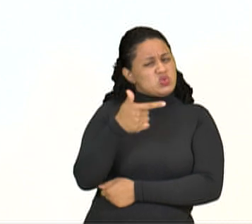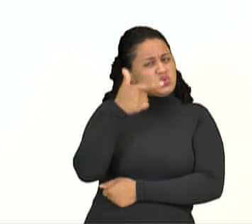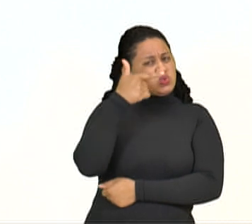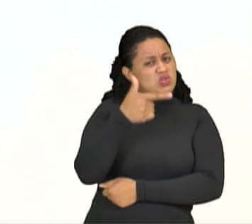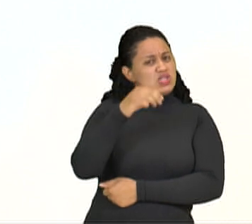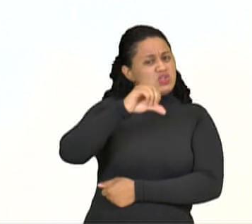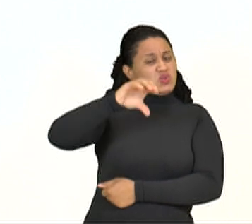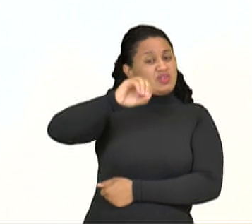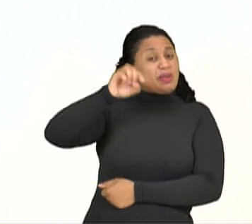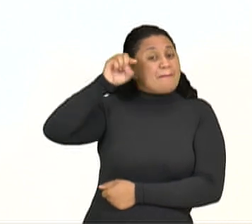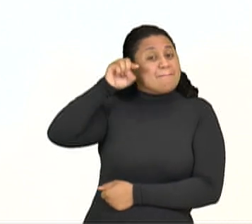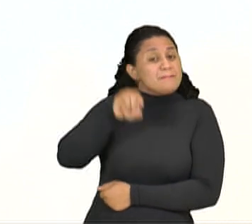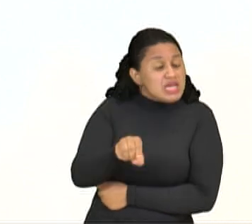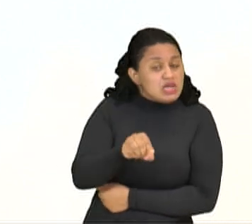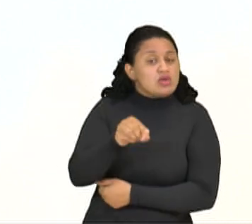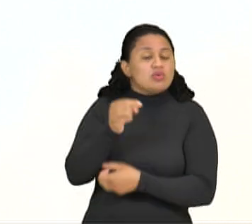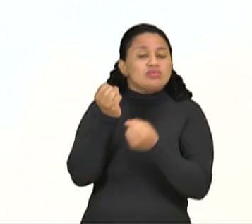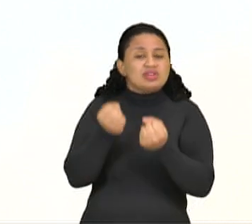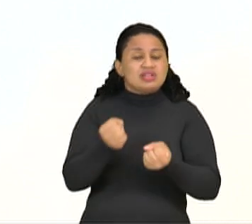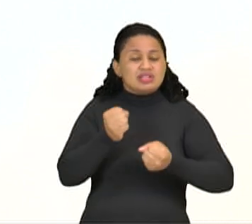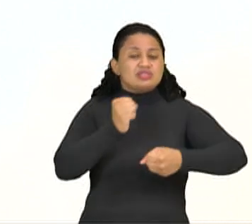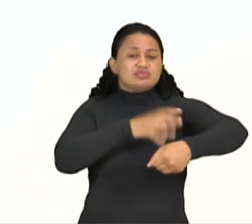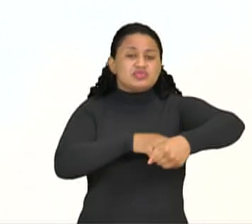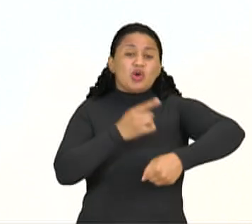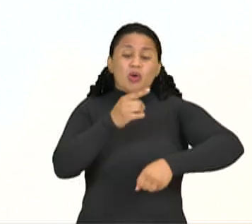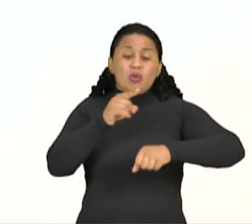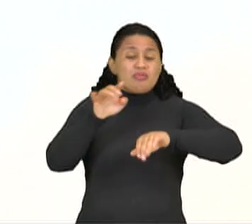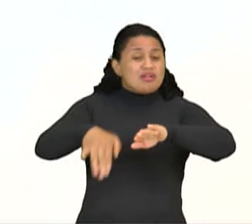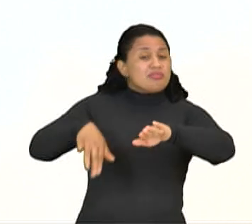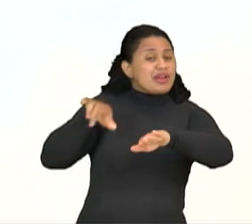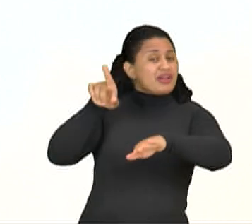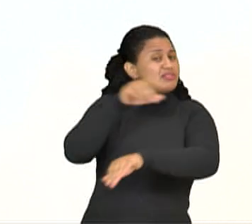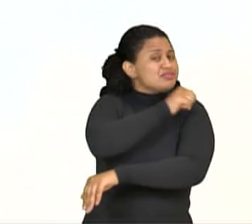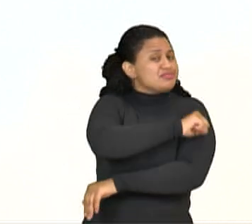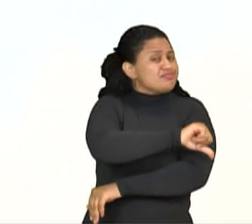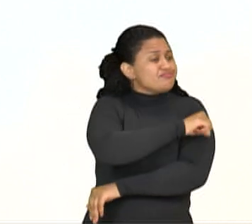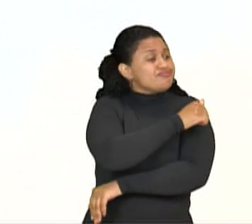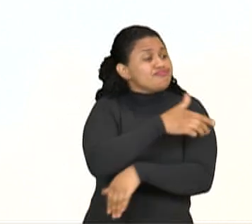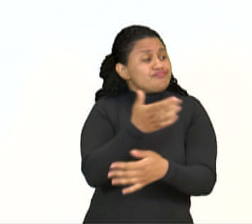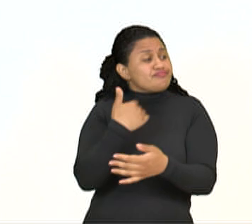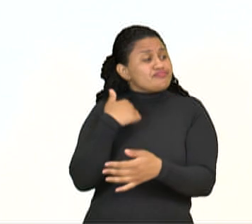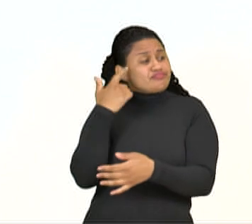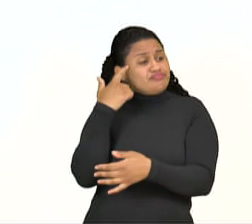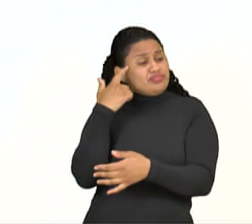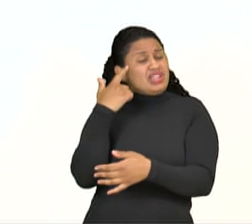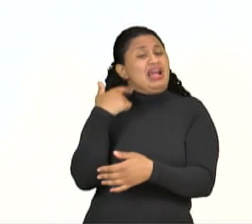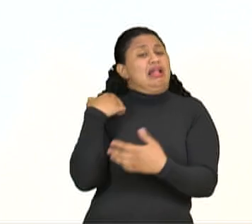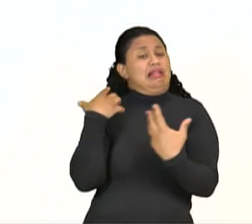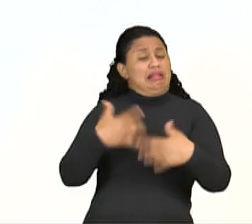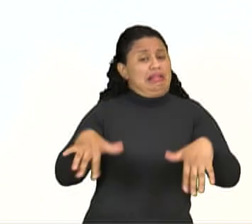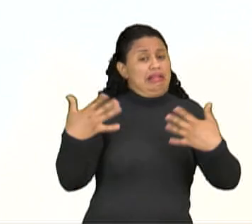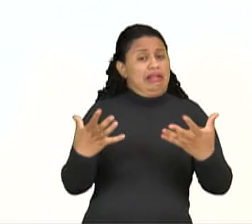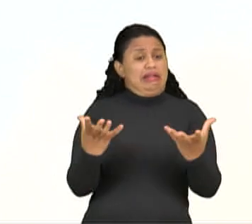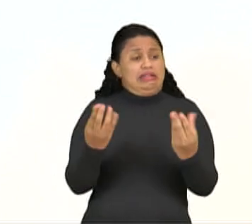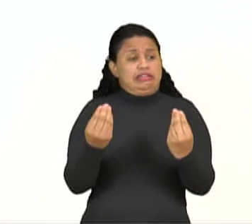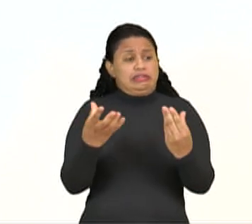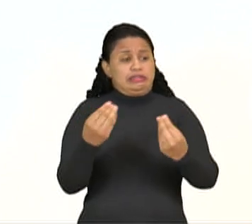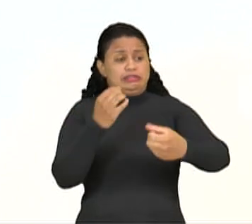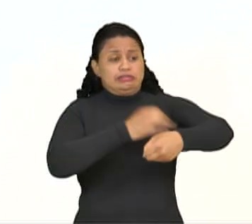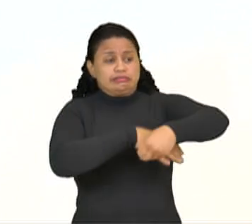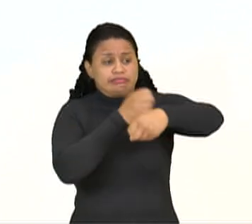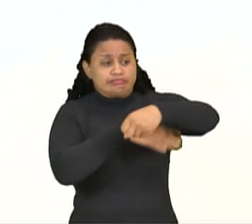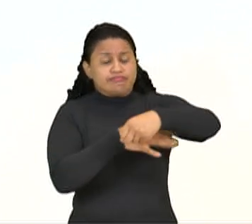290 mil quilos de lixo em uma praia do Rio de Janeiro? É muito lixo, né, pessoal? Ou seja, agora, né,